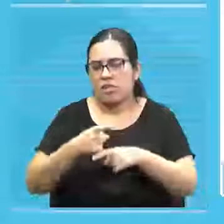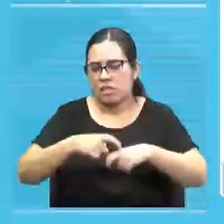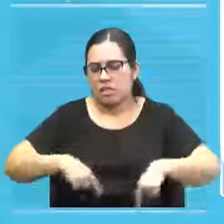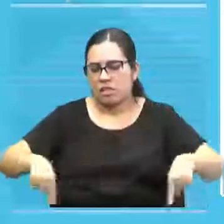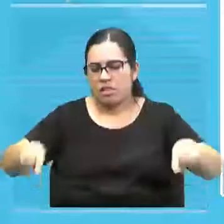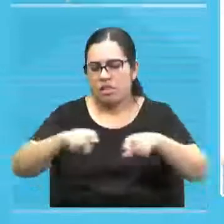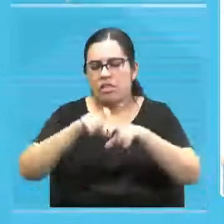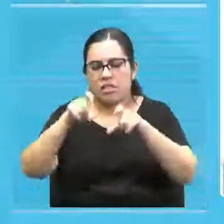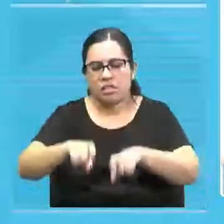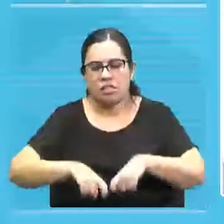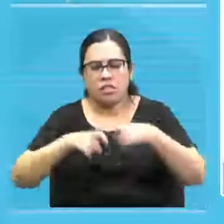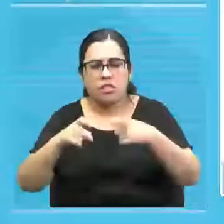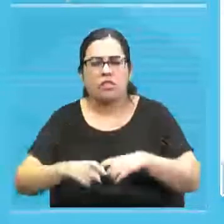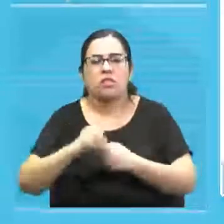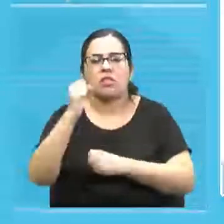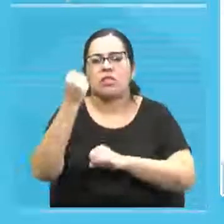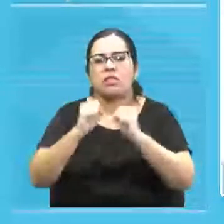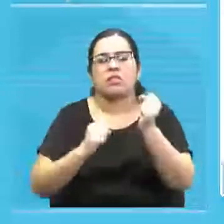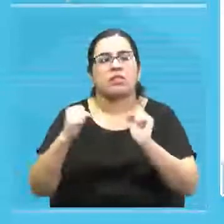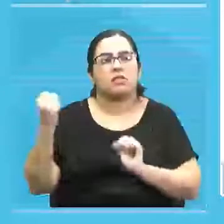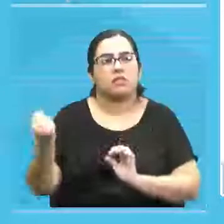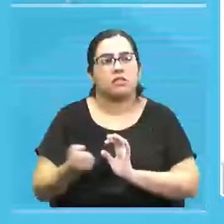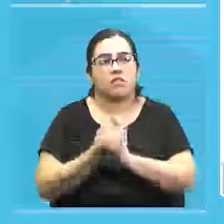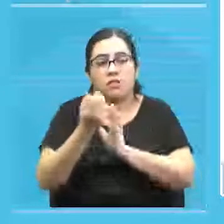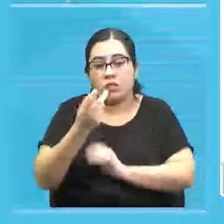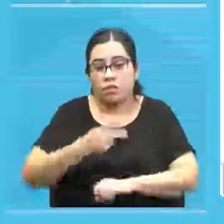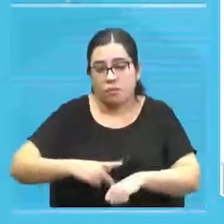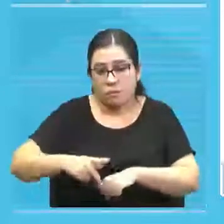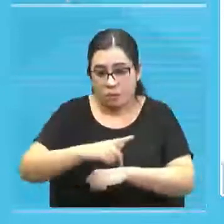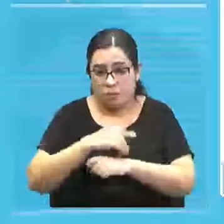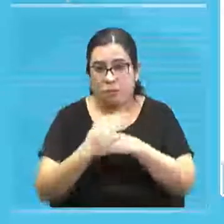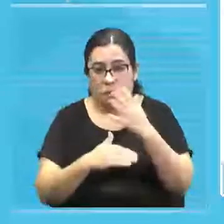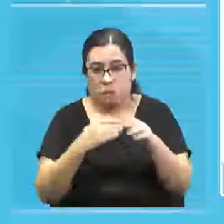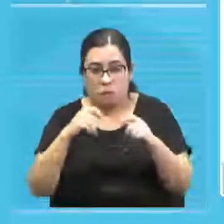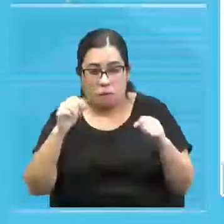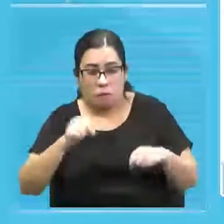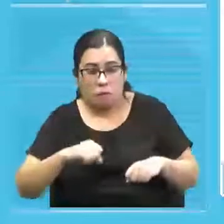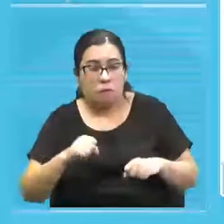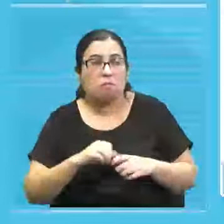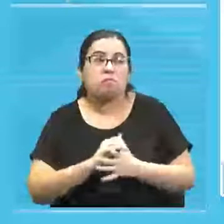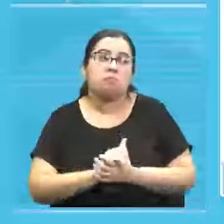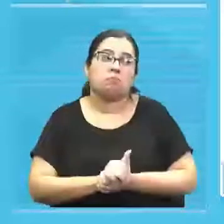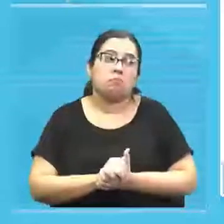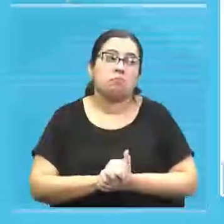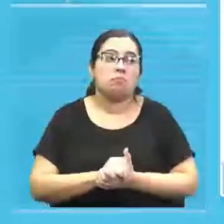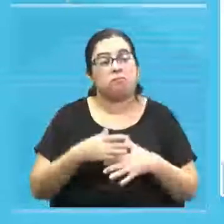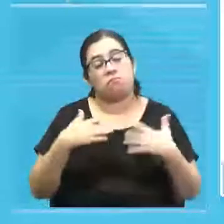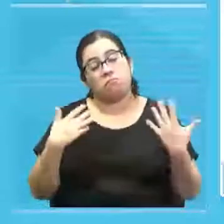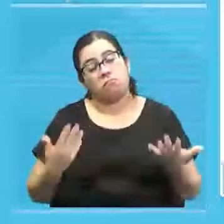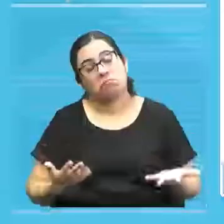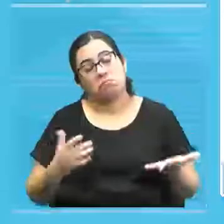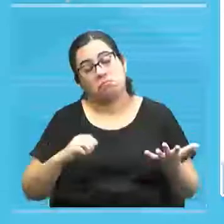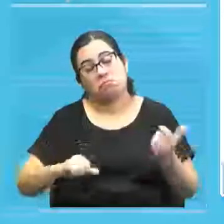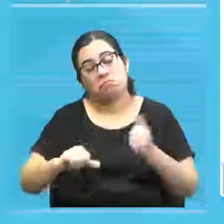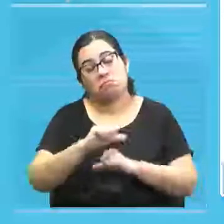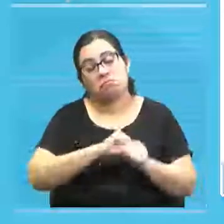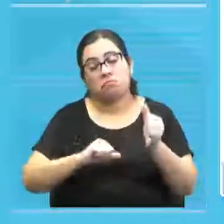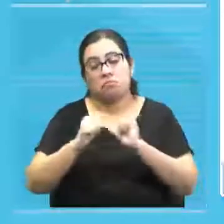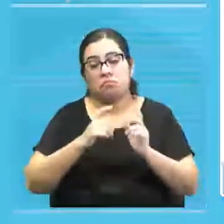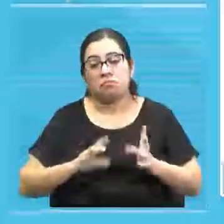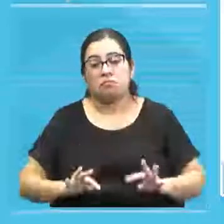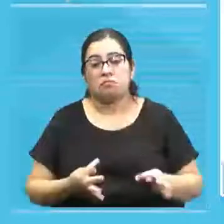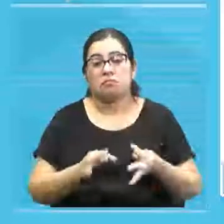agricultura indústria e serviços com maior destaque nos países desenvolvidos a Vejam a inovação tecnológica